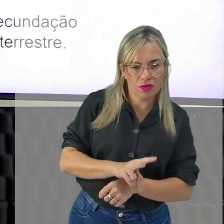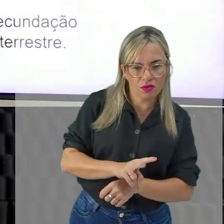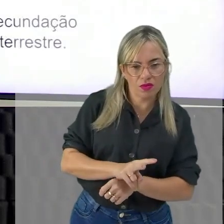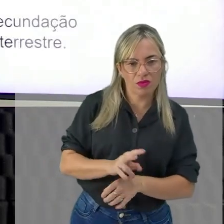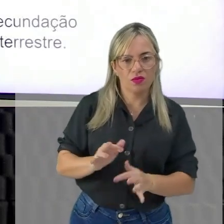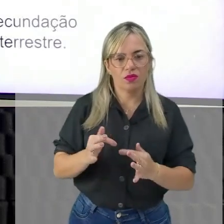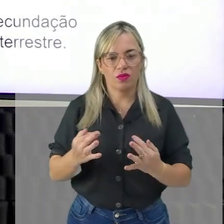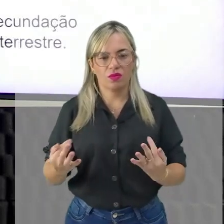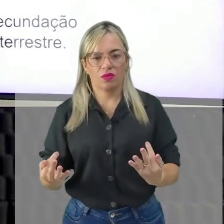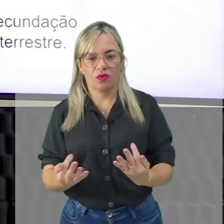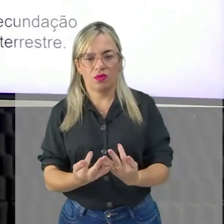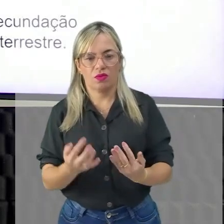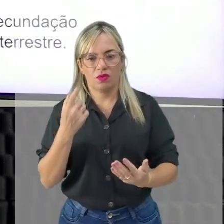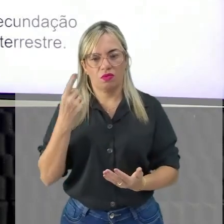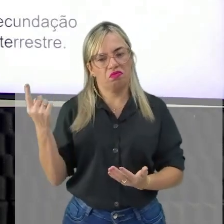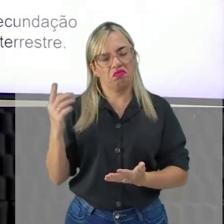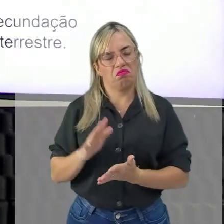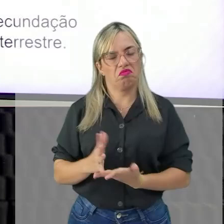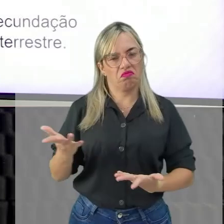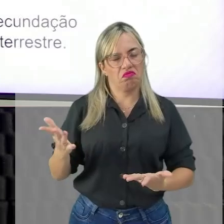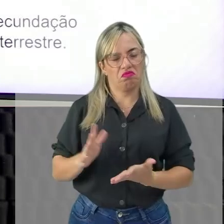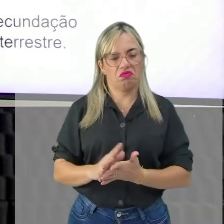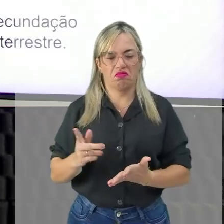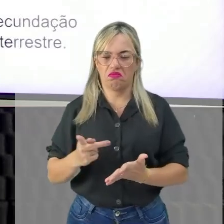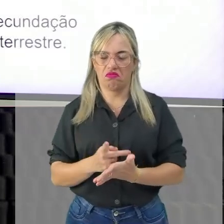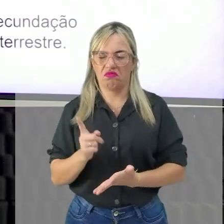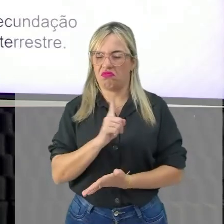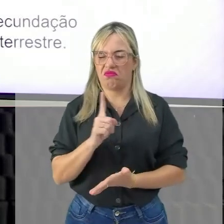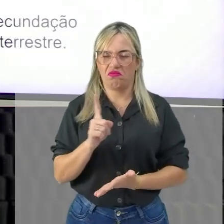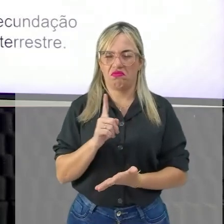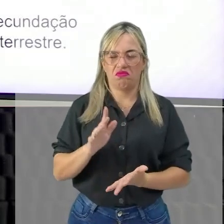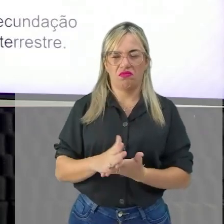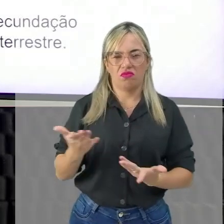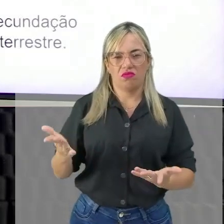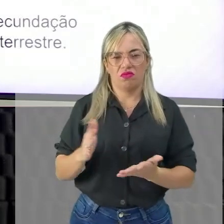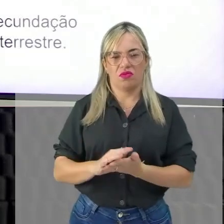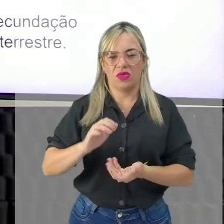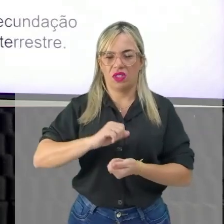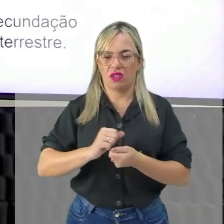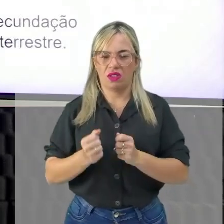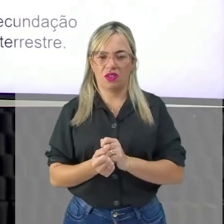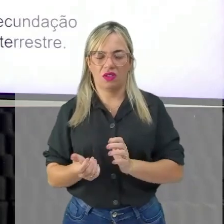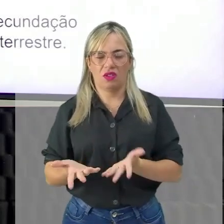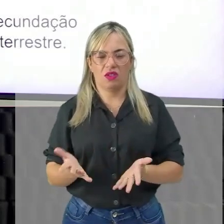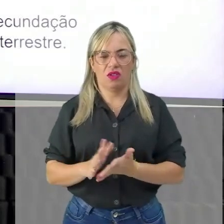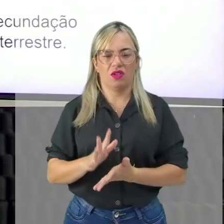interna com adaptações ao meio terrestre. Não está muito se adequando.